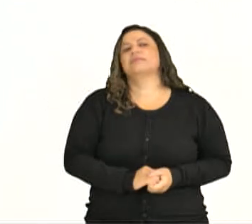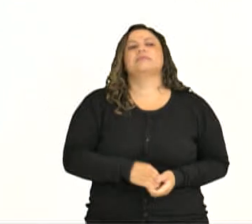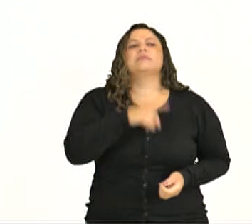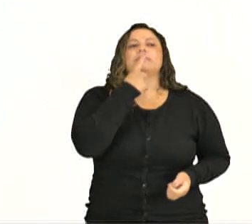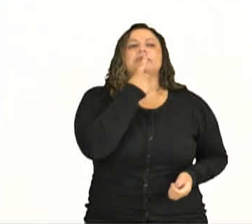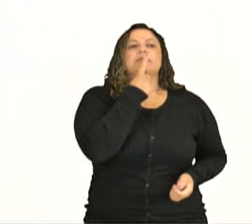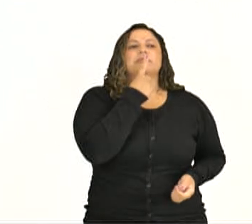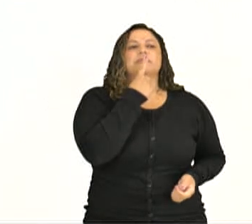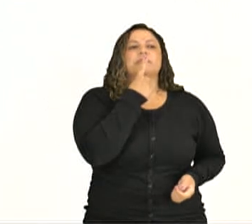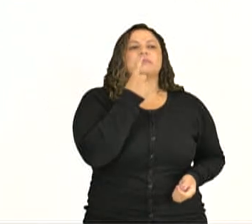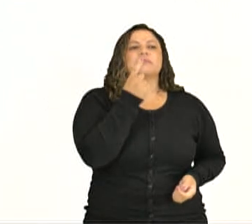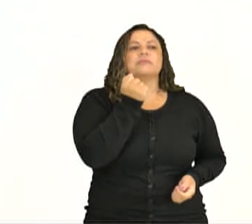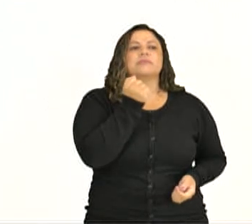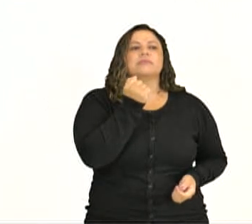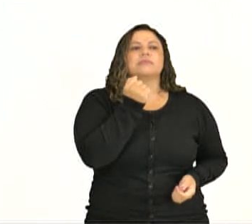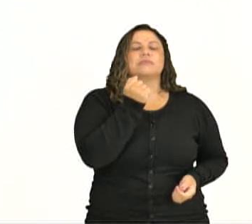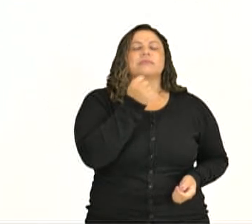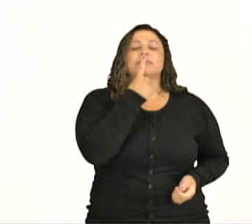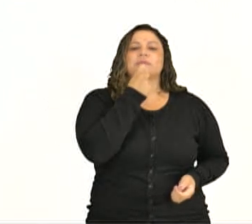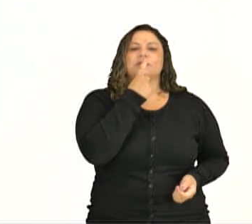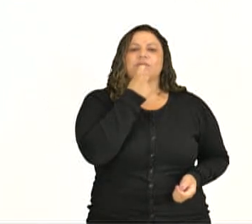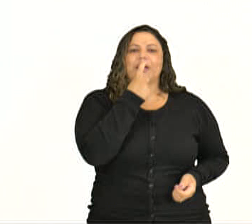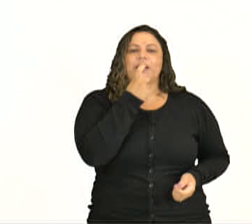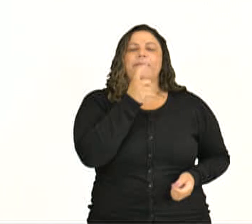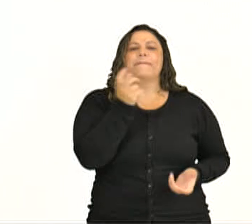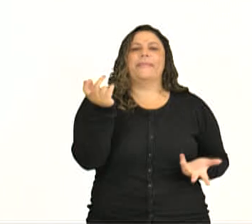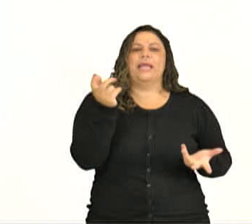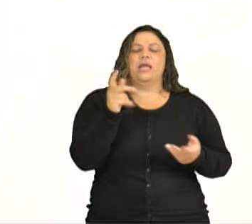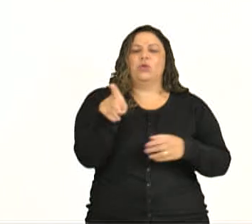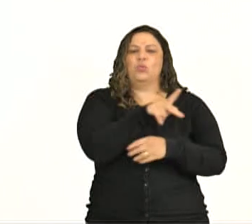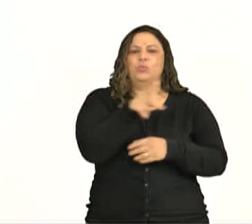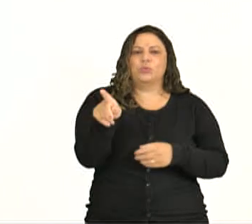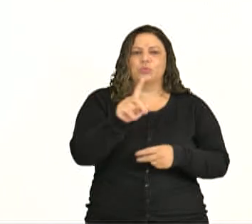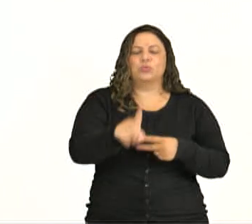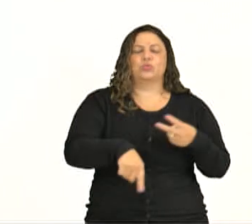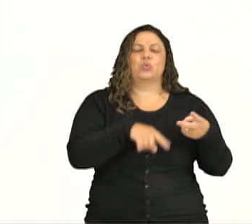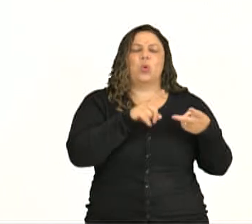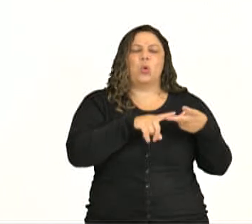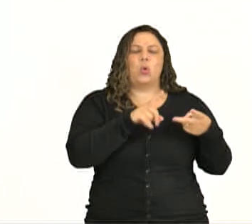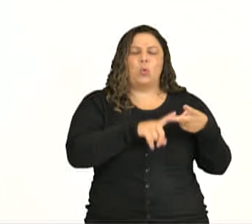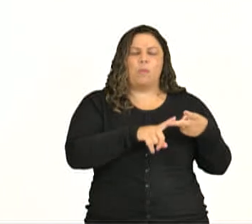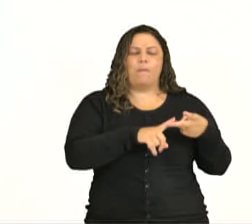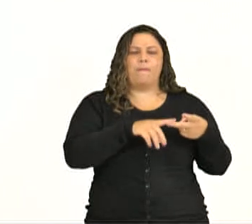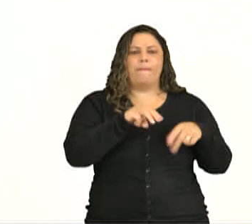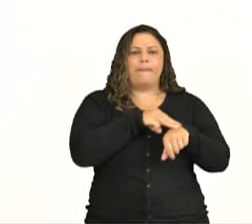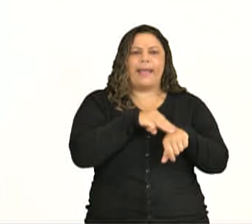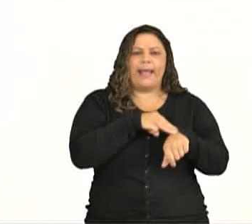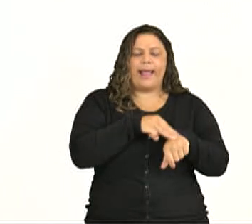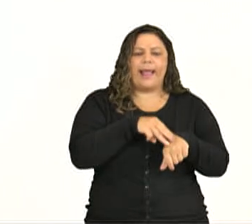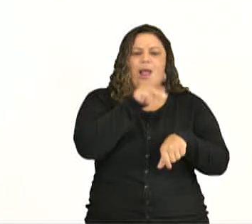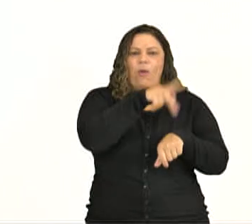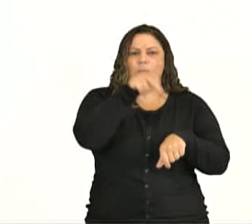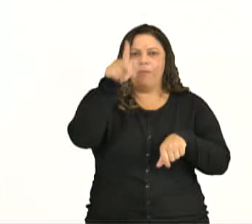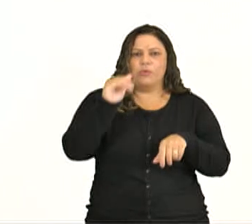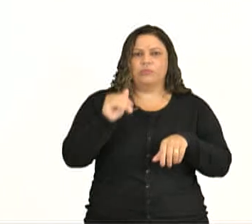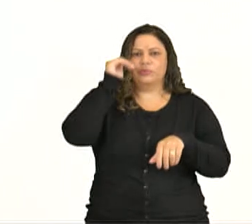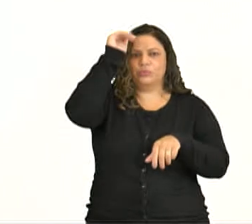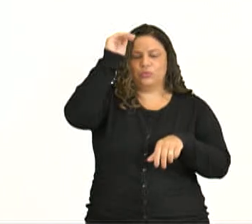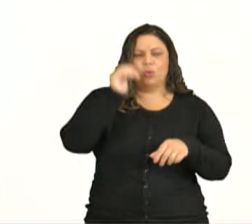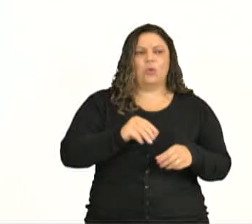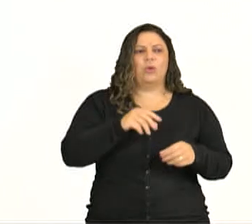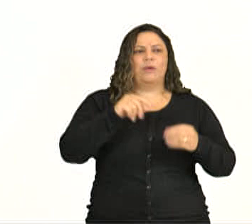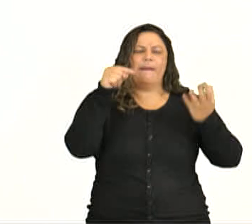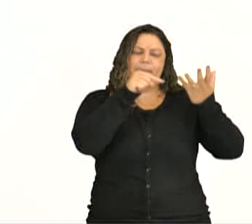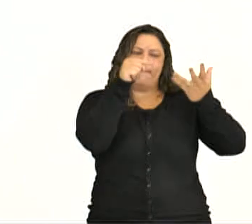vermelho e o roxo é o instrutor, o marrom, o professor, vermelho, o mestrando, o branco, o ivinho,